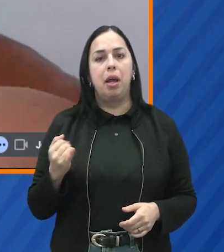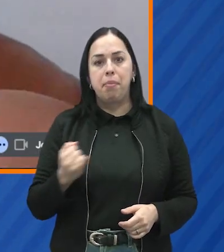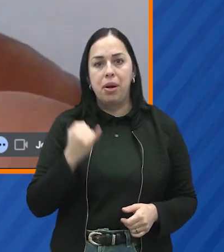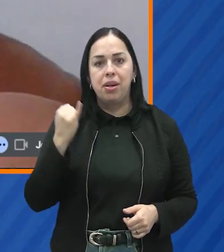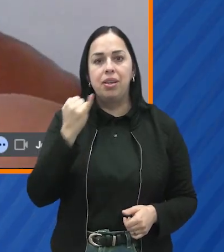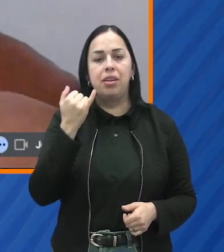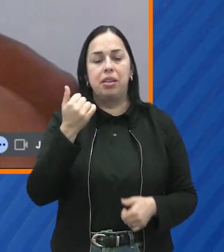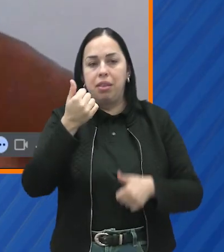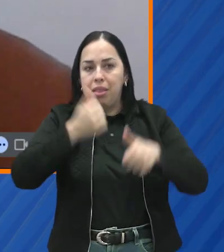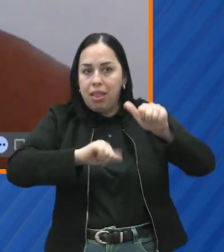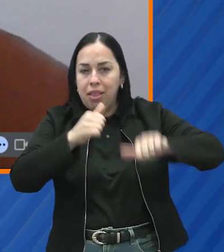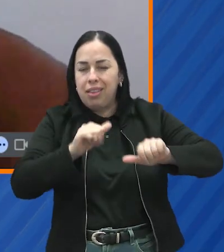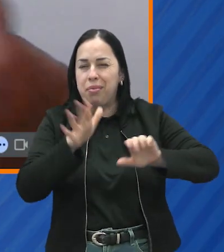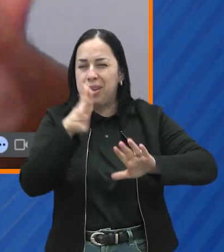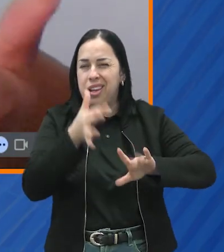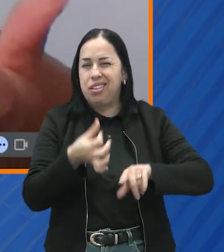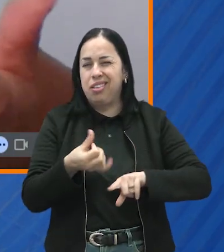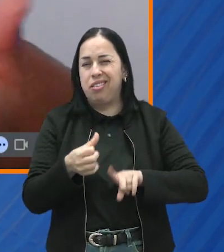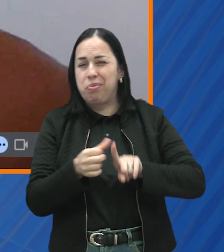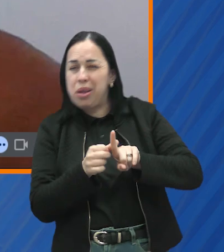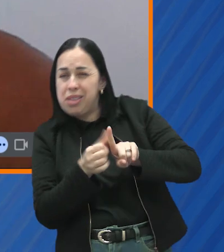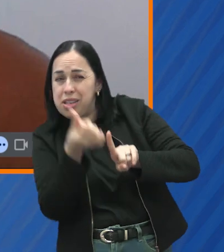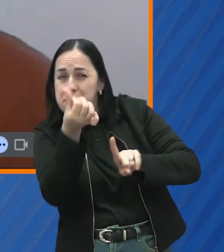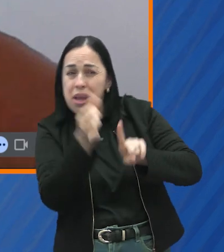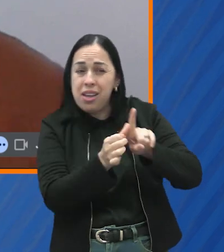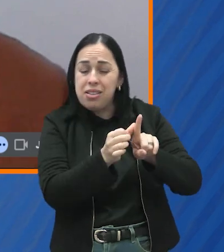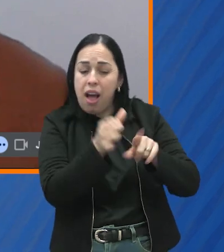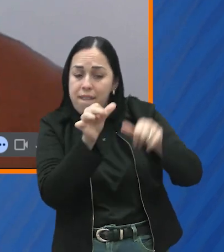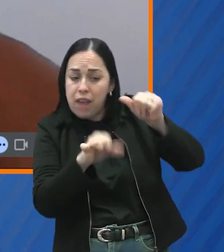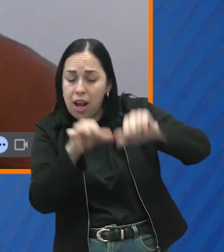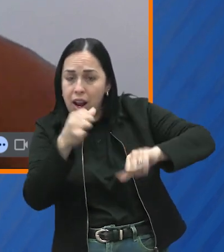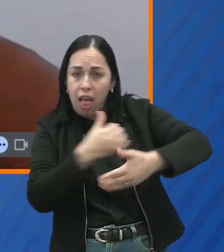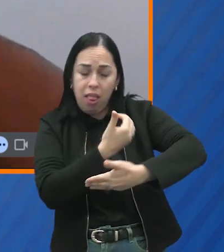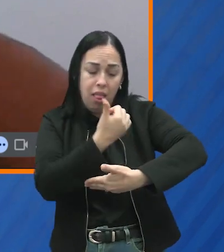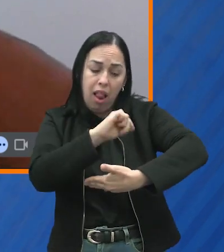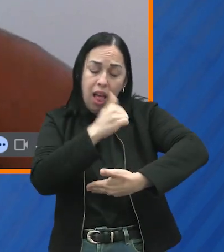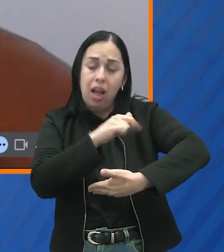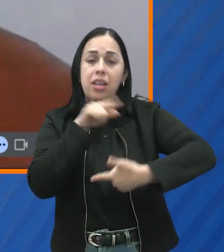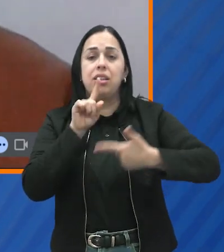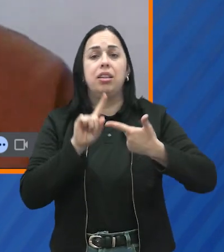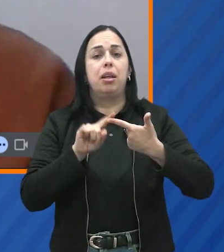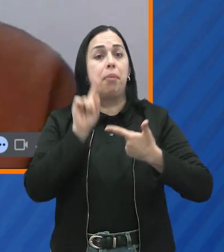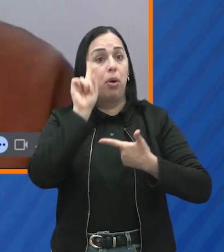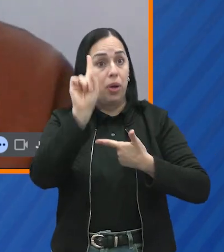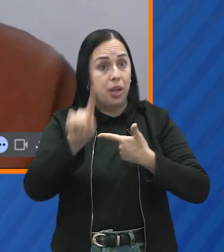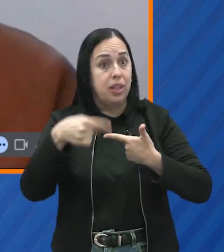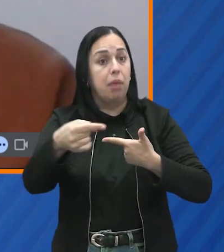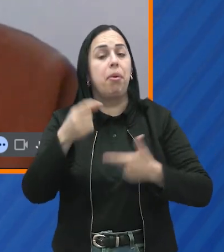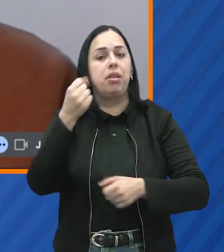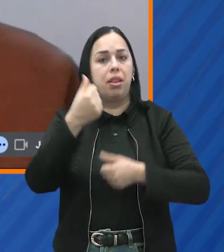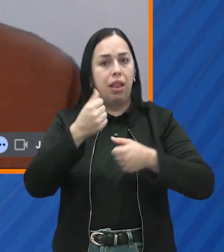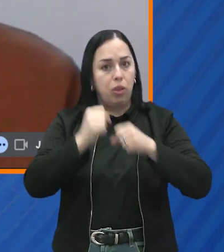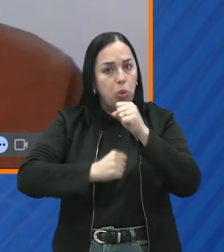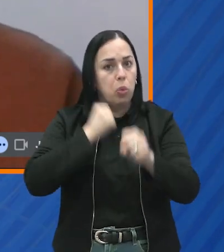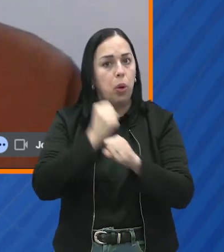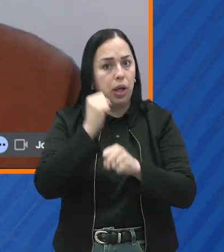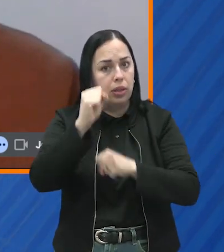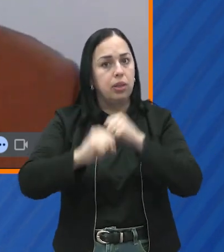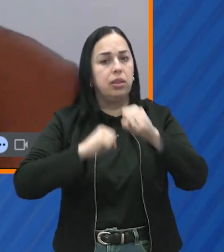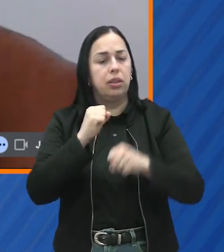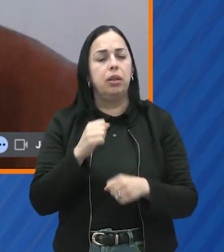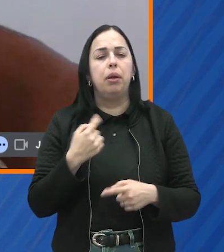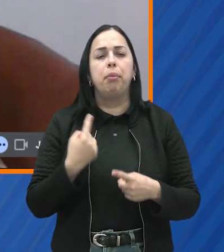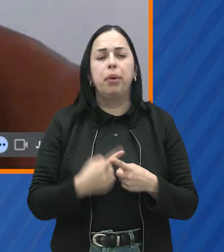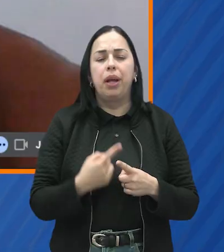dessa rotina, né? O primeiro exame deve ser entre 6 meses e 1 aninho de idade, e depois, preferencialmente, anual,